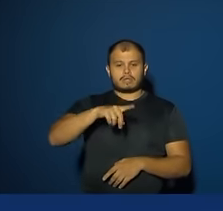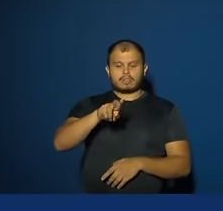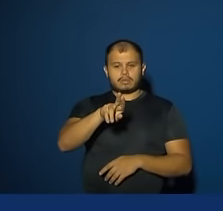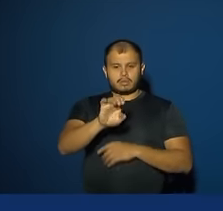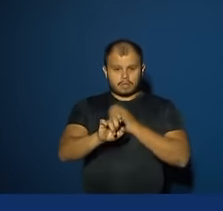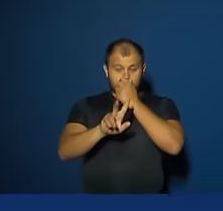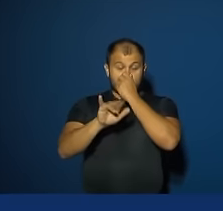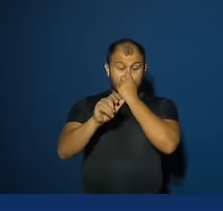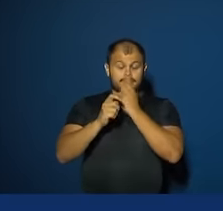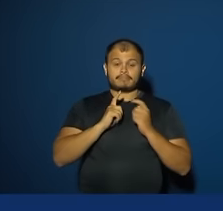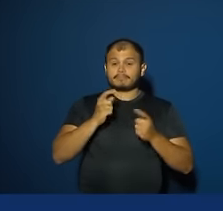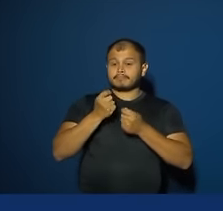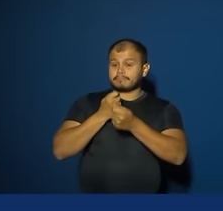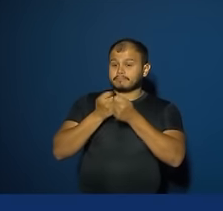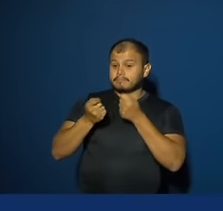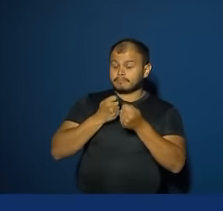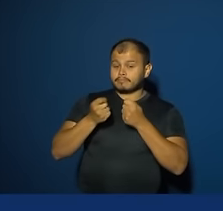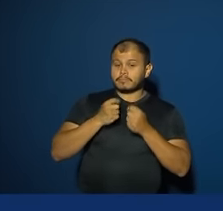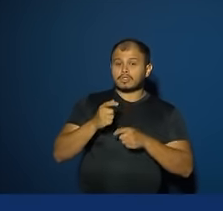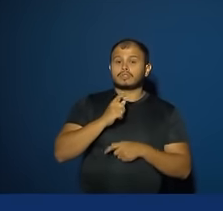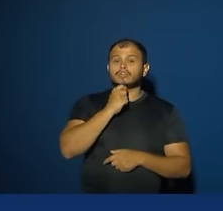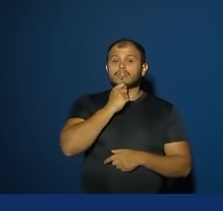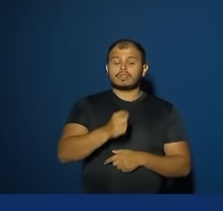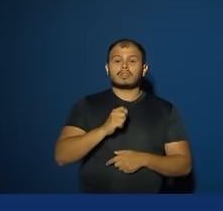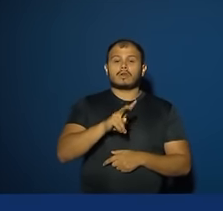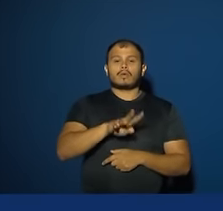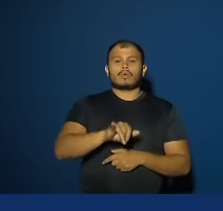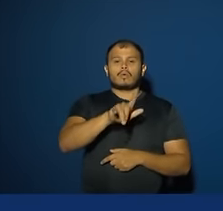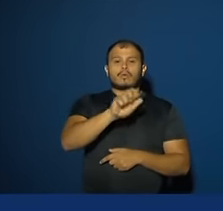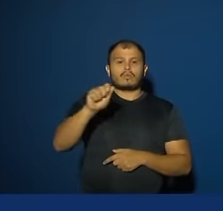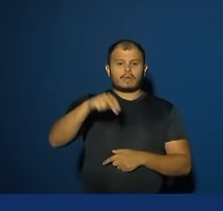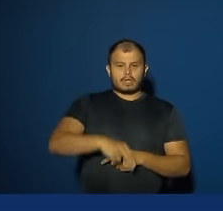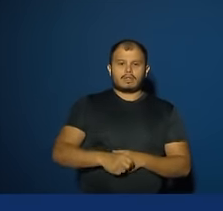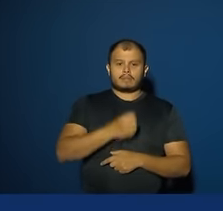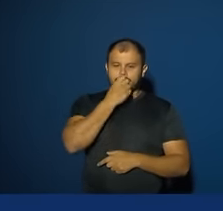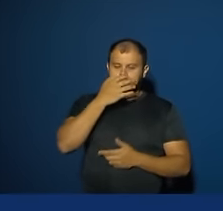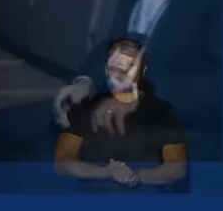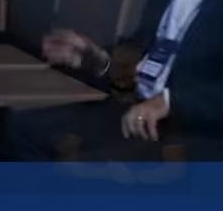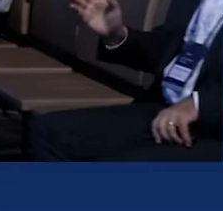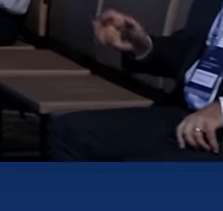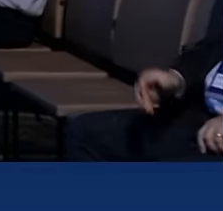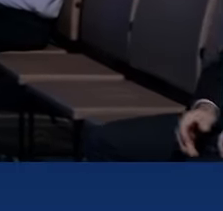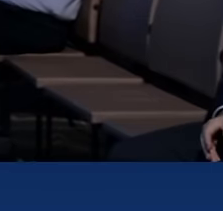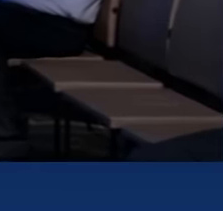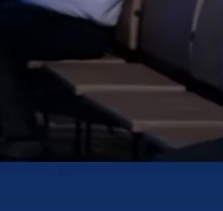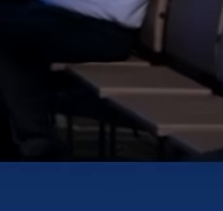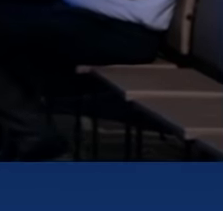que vai ser entrevistado pelo grande jornalista William William Steves por